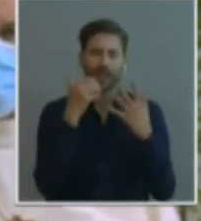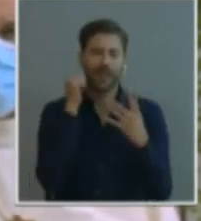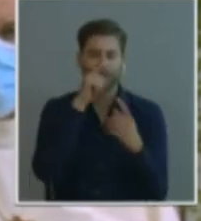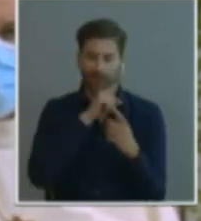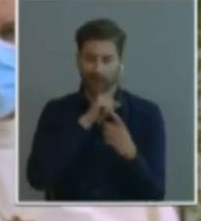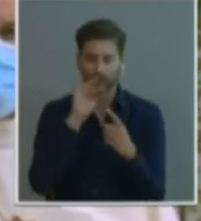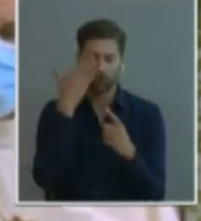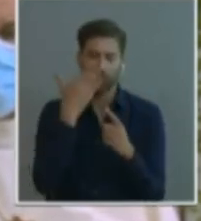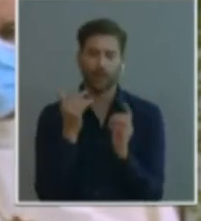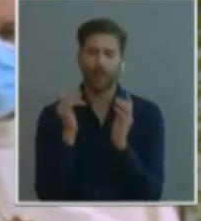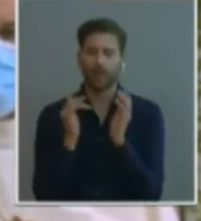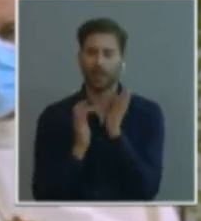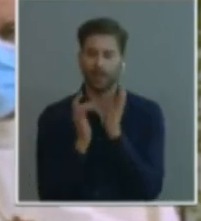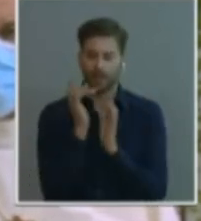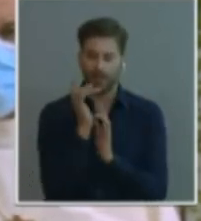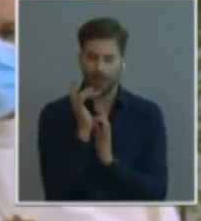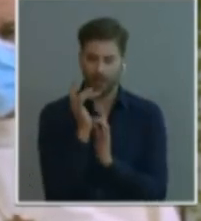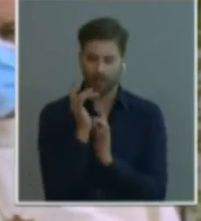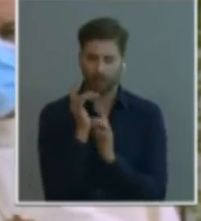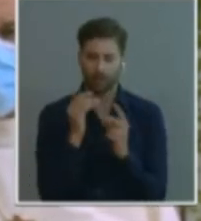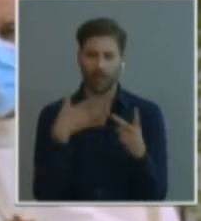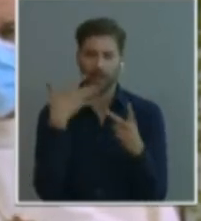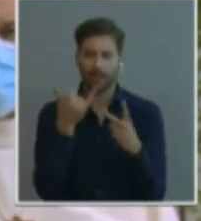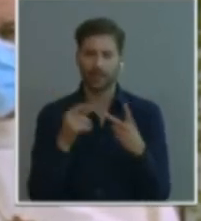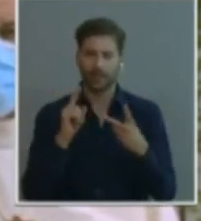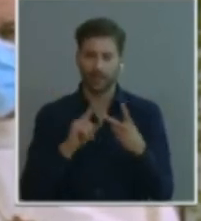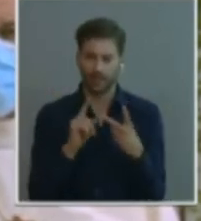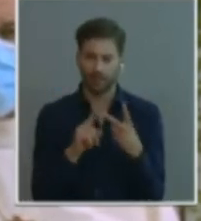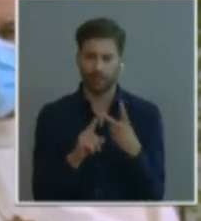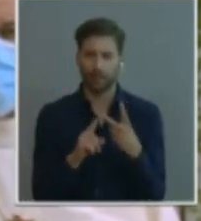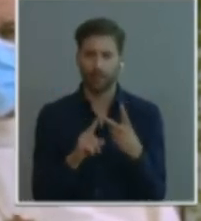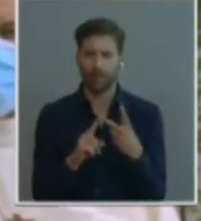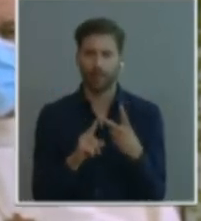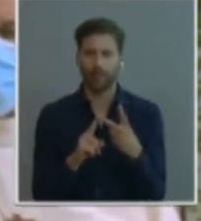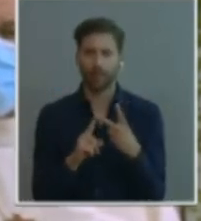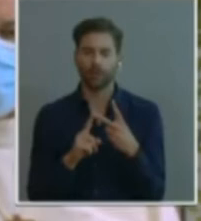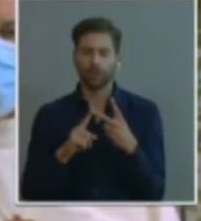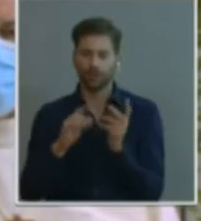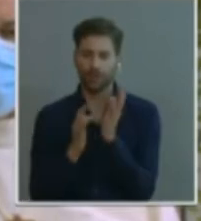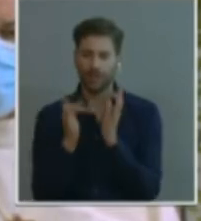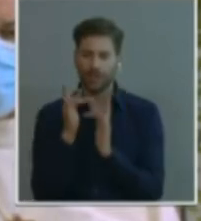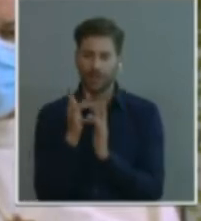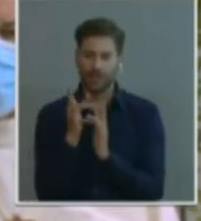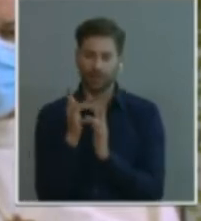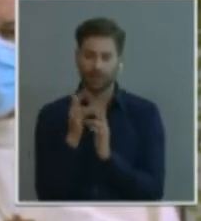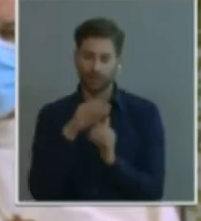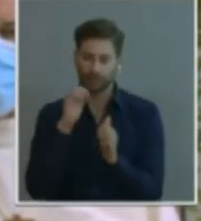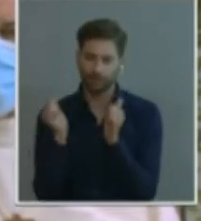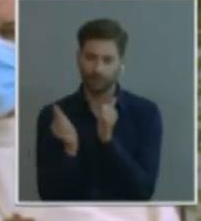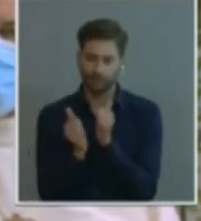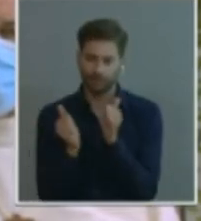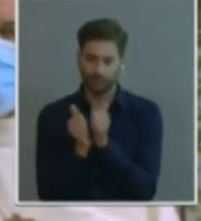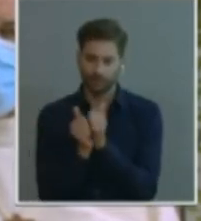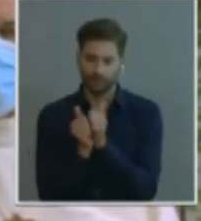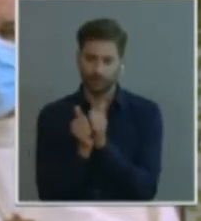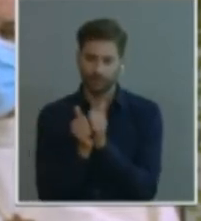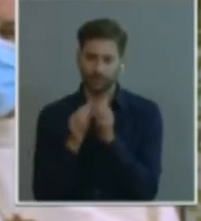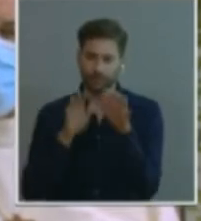como primícias. A seguir, os que pertencem a Cristo por ocasião da sua